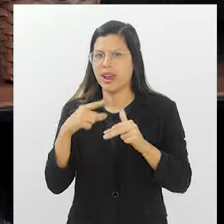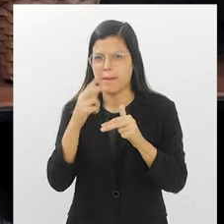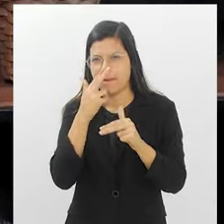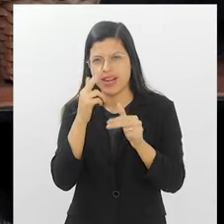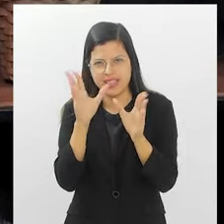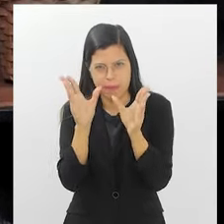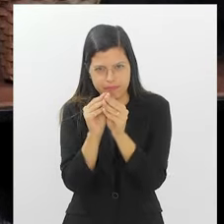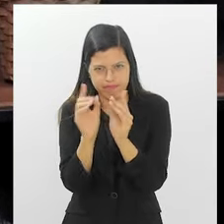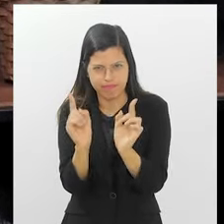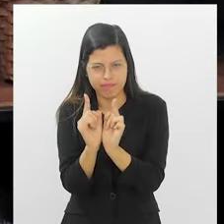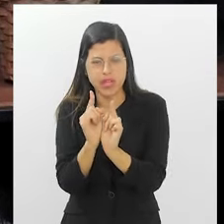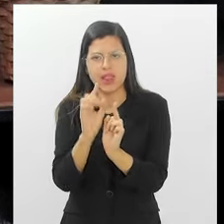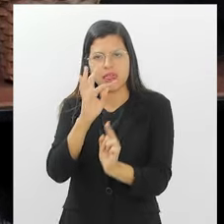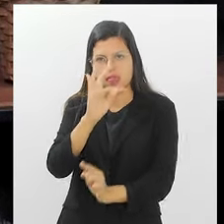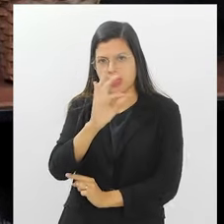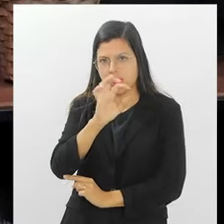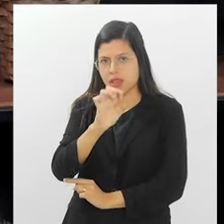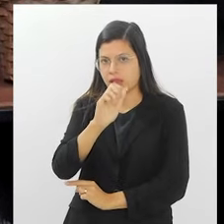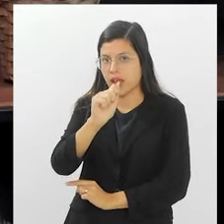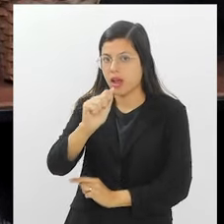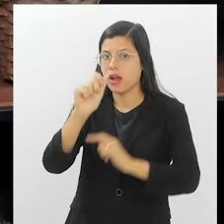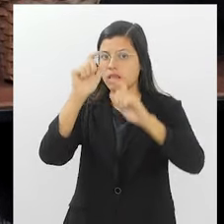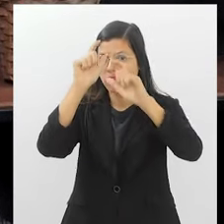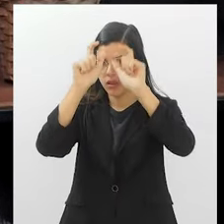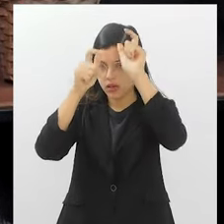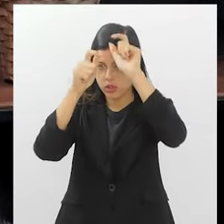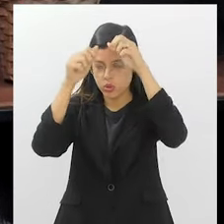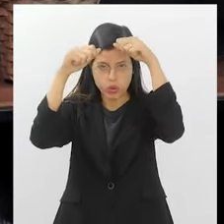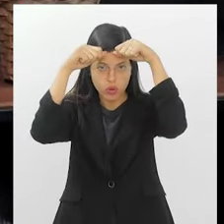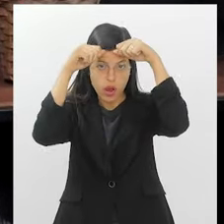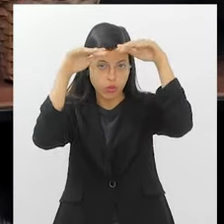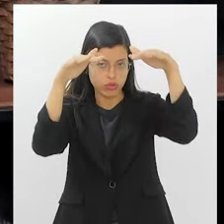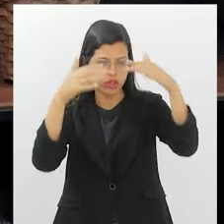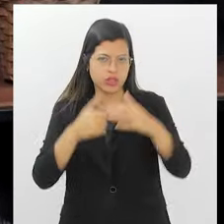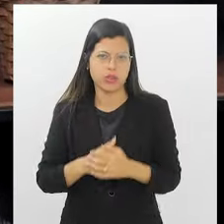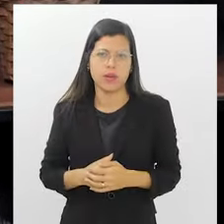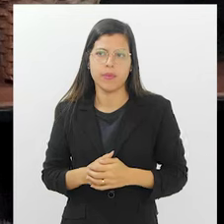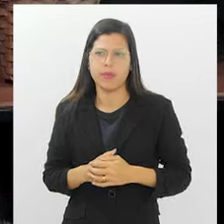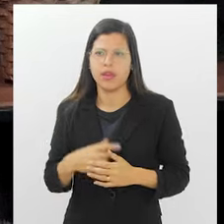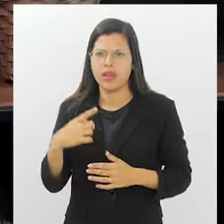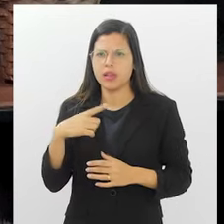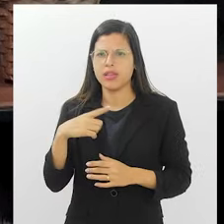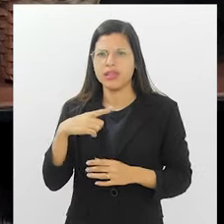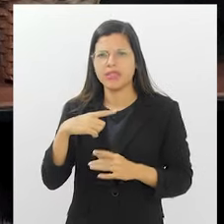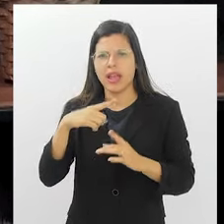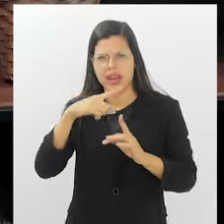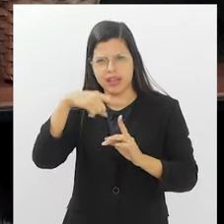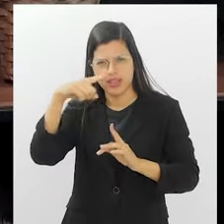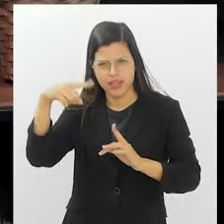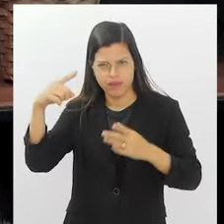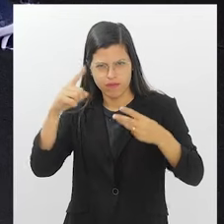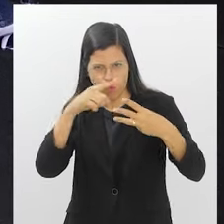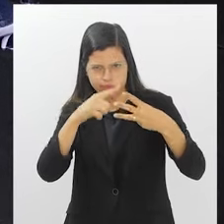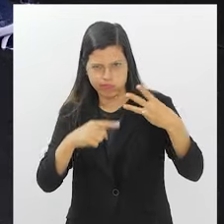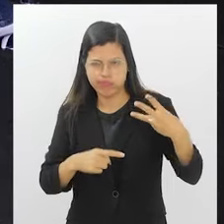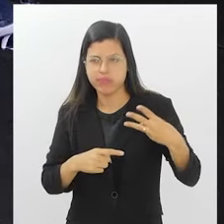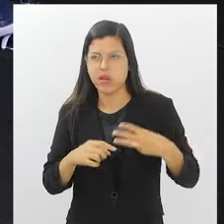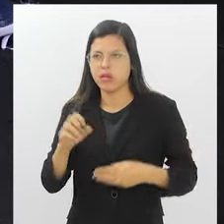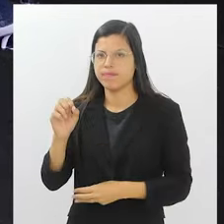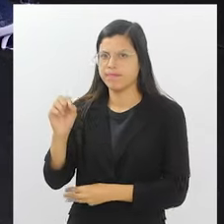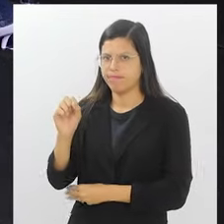tem a abreviação, o TEA, né? Que é isso. Transtorno do Espectro Autista. Ele tem níveis?